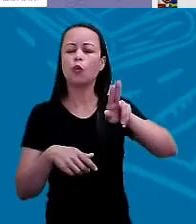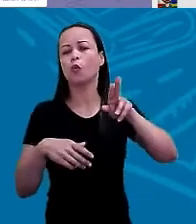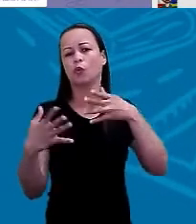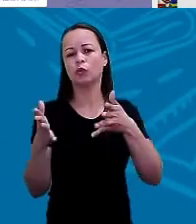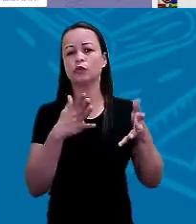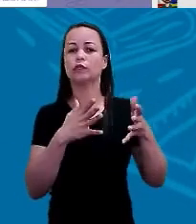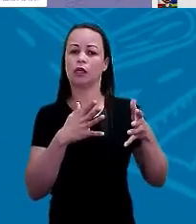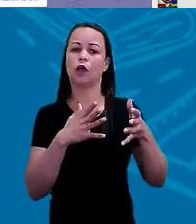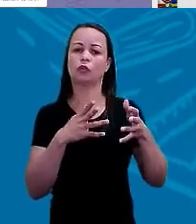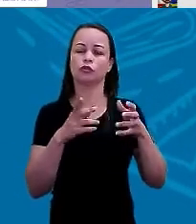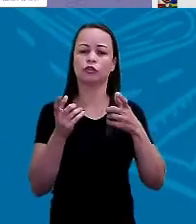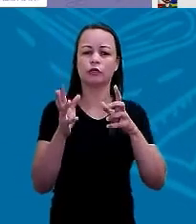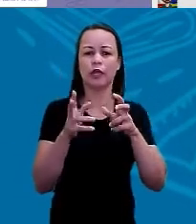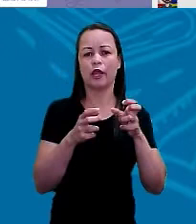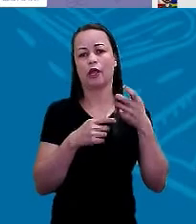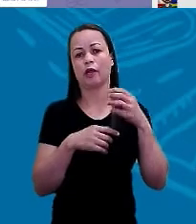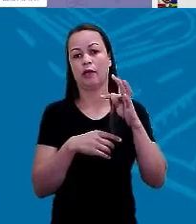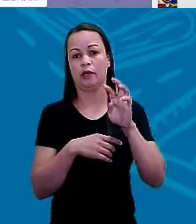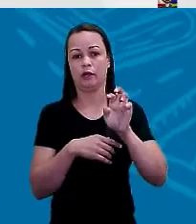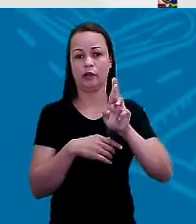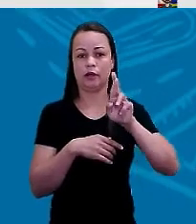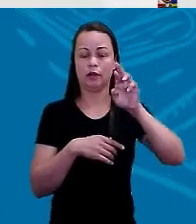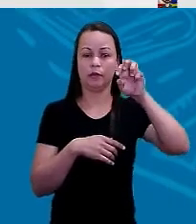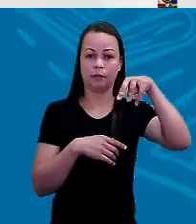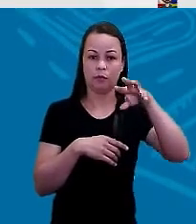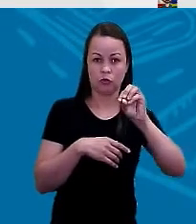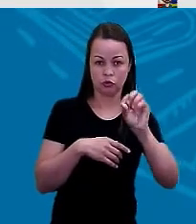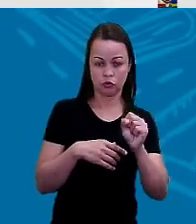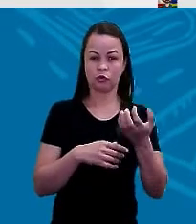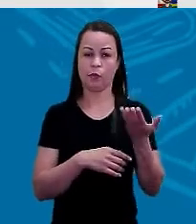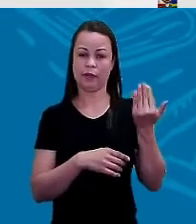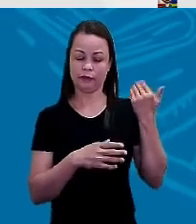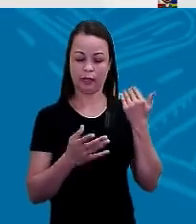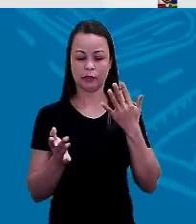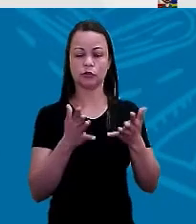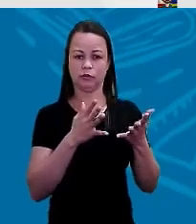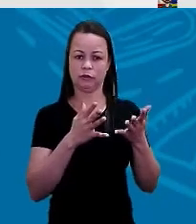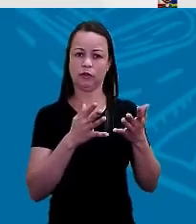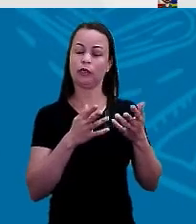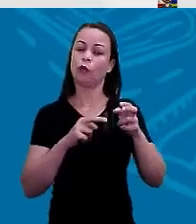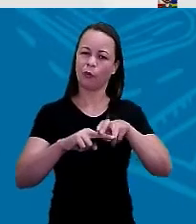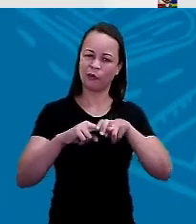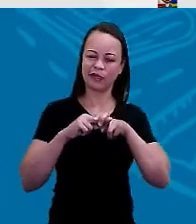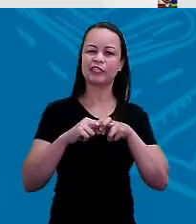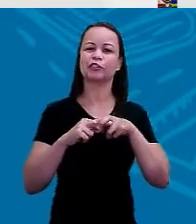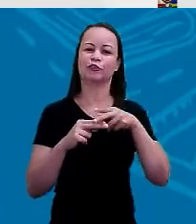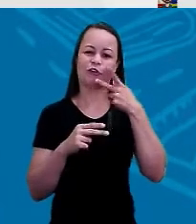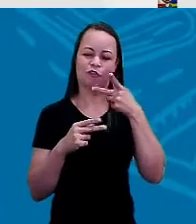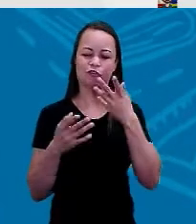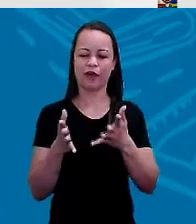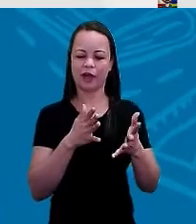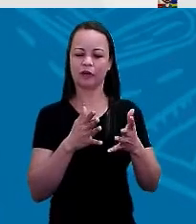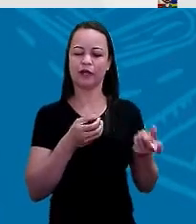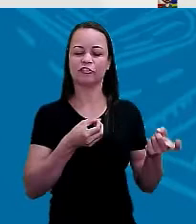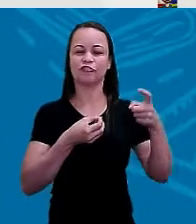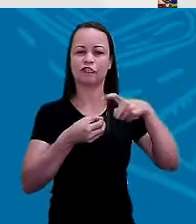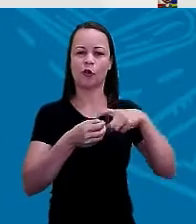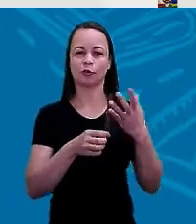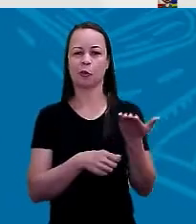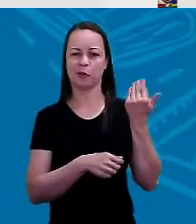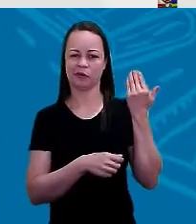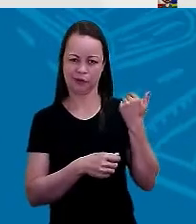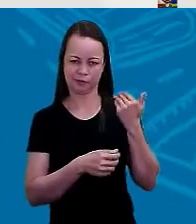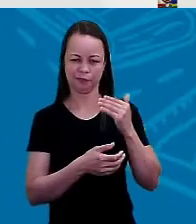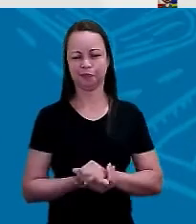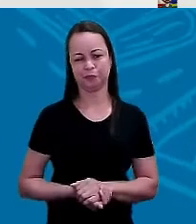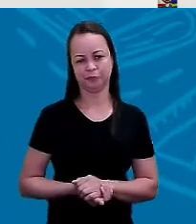no passado, que é o que nós vamos ver agora. Por isso que eu digo que é de volta ao passado, let's come back. Bem, de